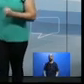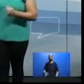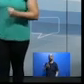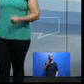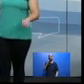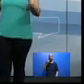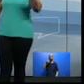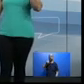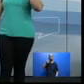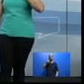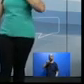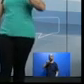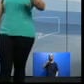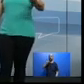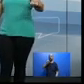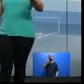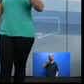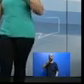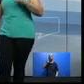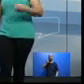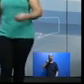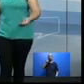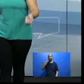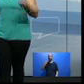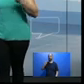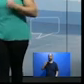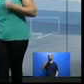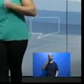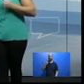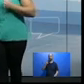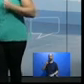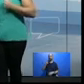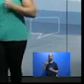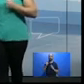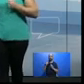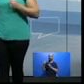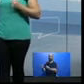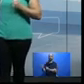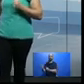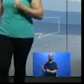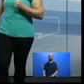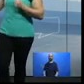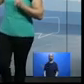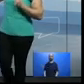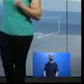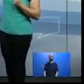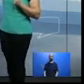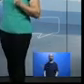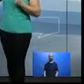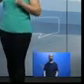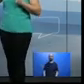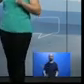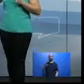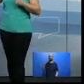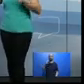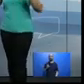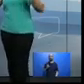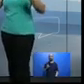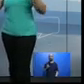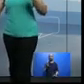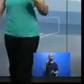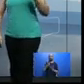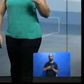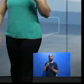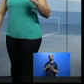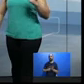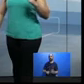Donatários, né? Quem recebe uma doação, então eles são donatários. Ah lá. Direitos e deveres. Lembra que